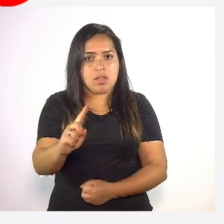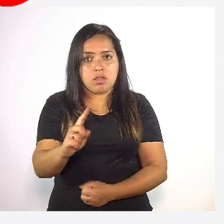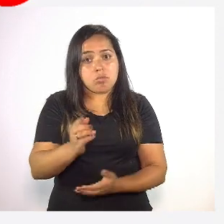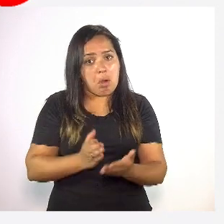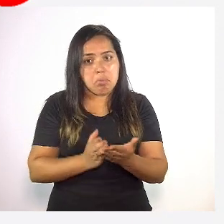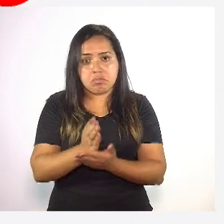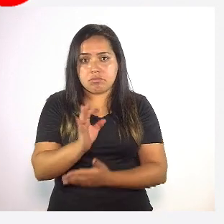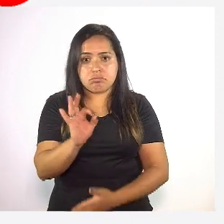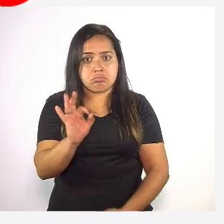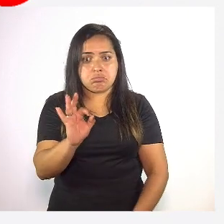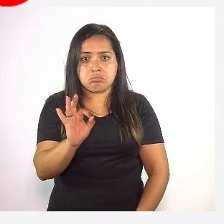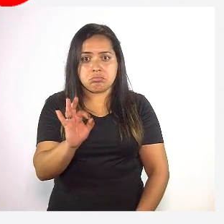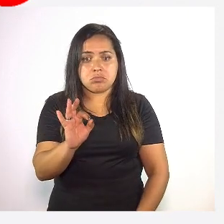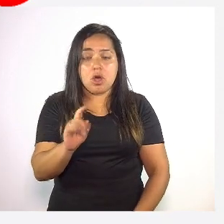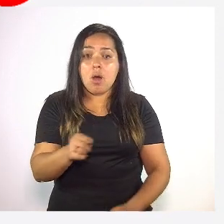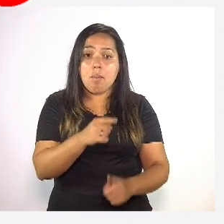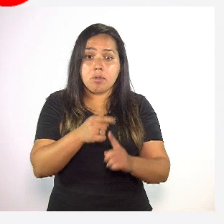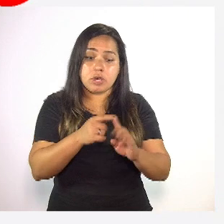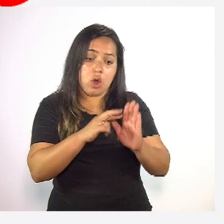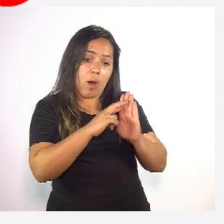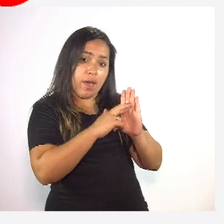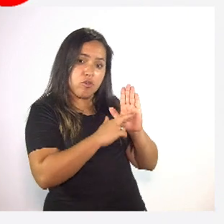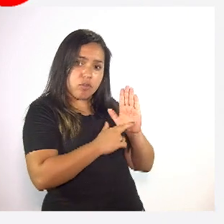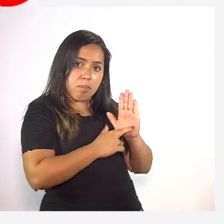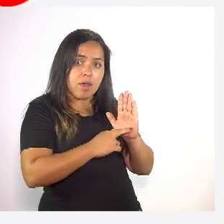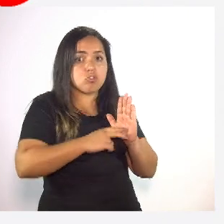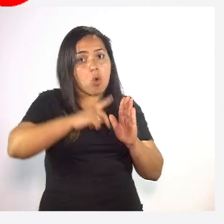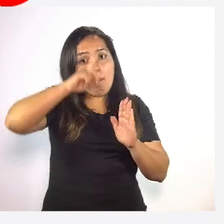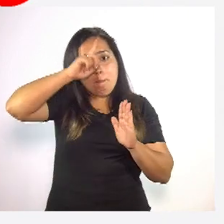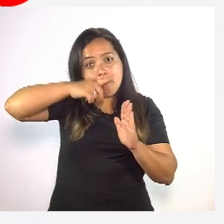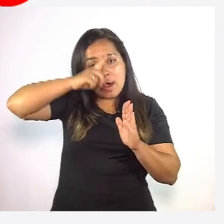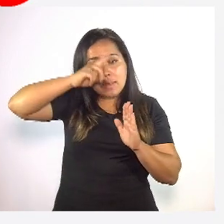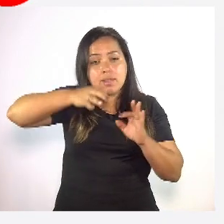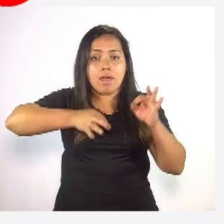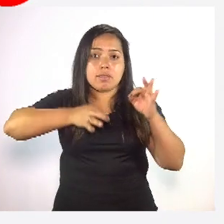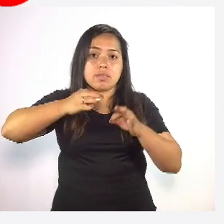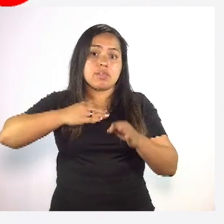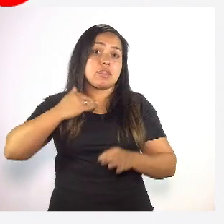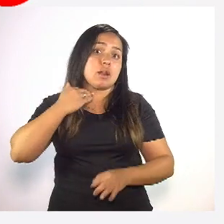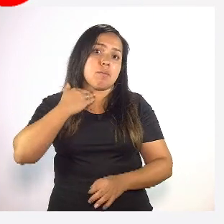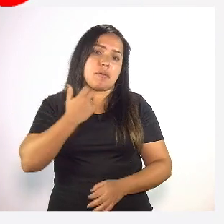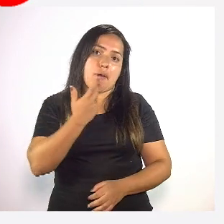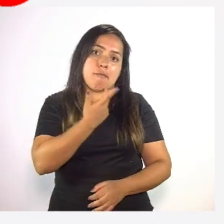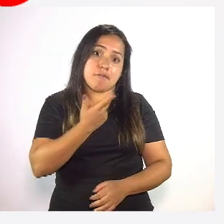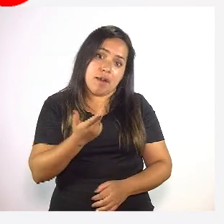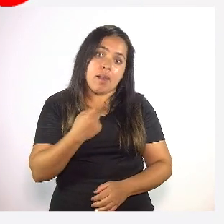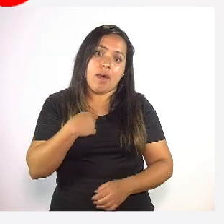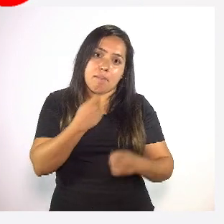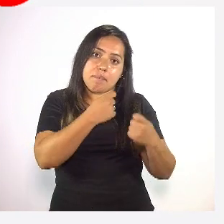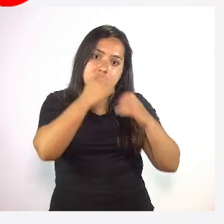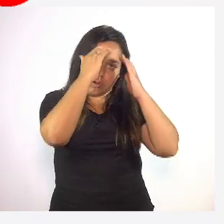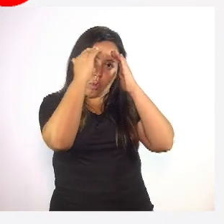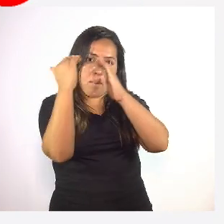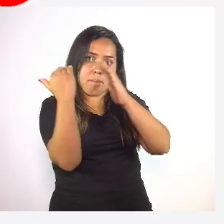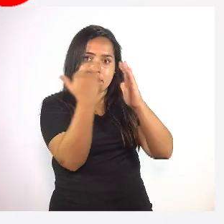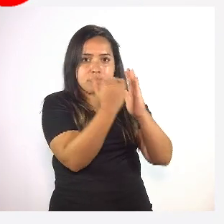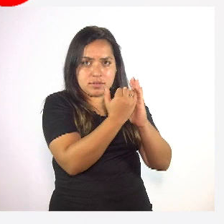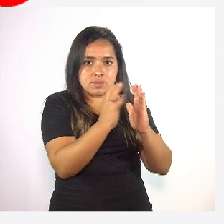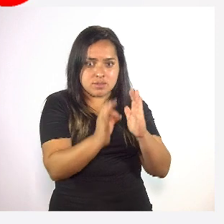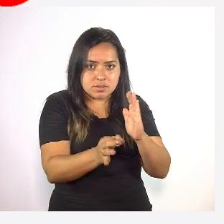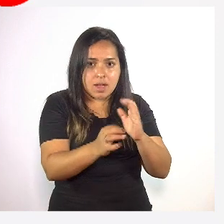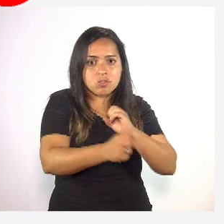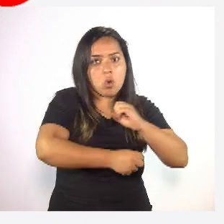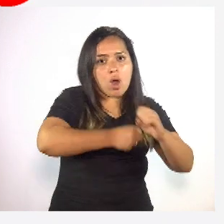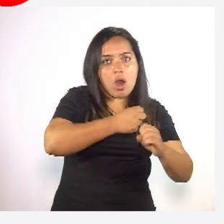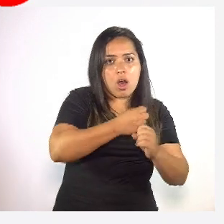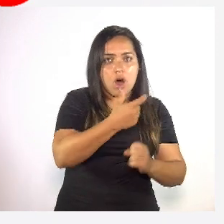diz o regimento interno do tribunal. E, então, a partir do ano de 2019,